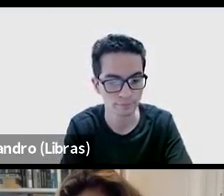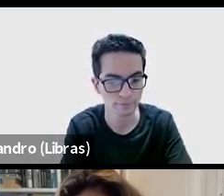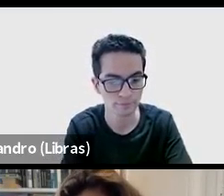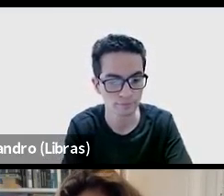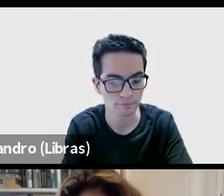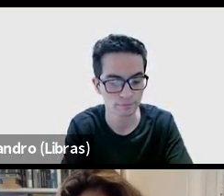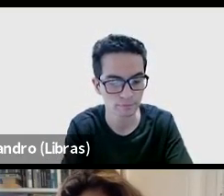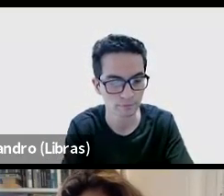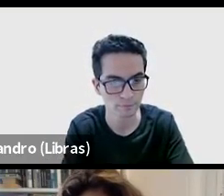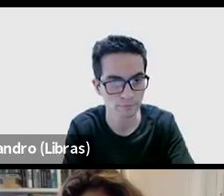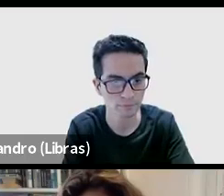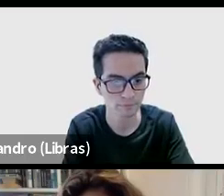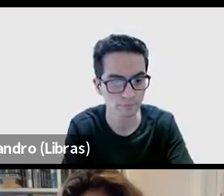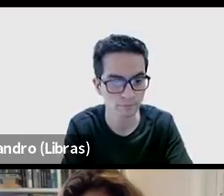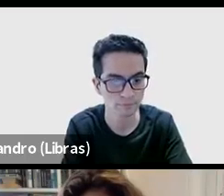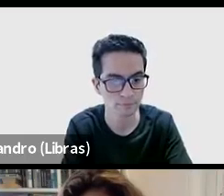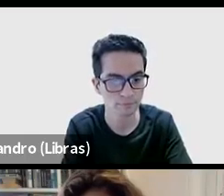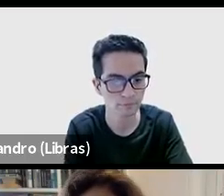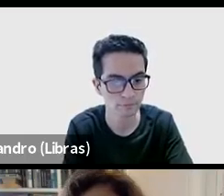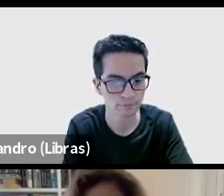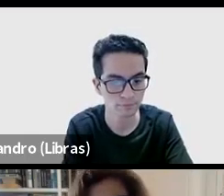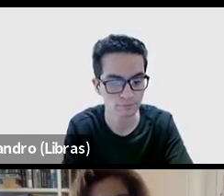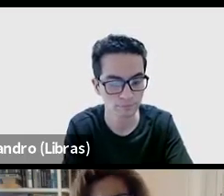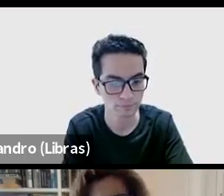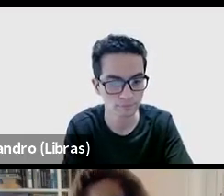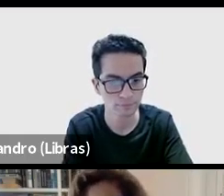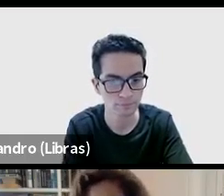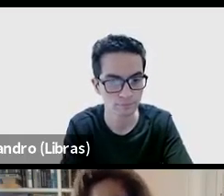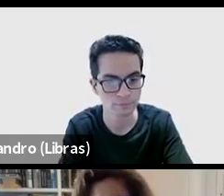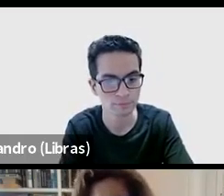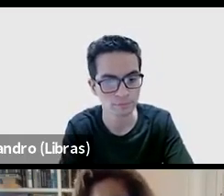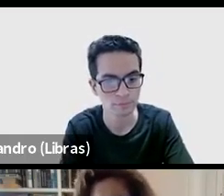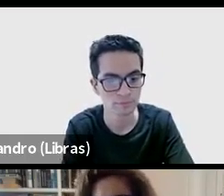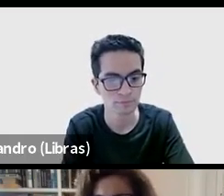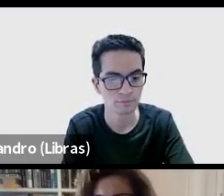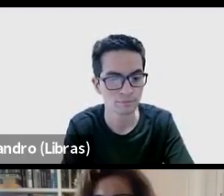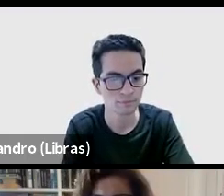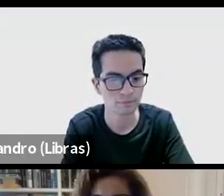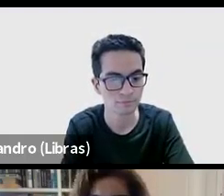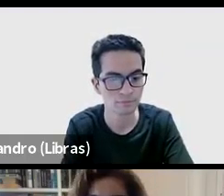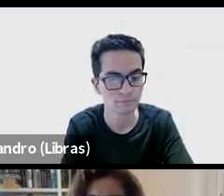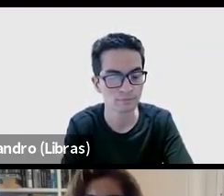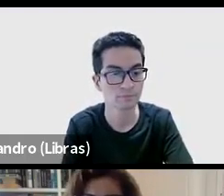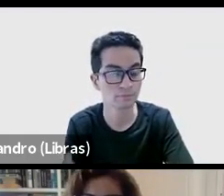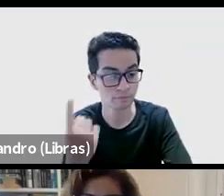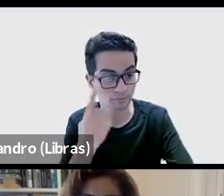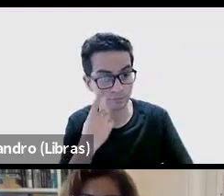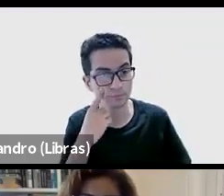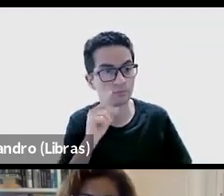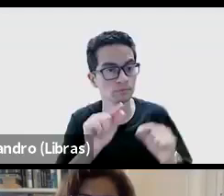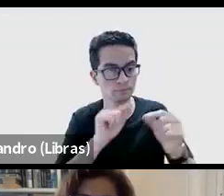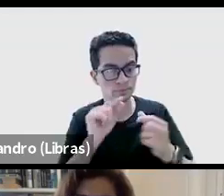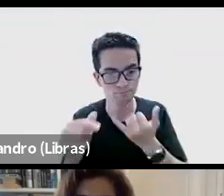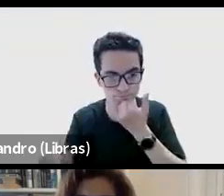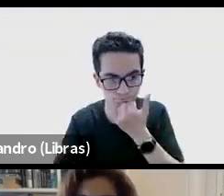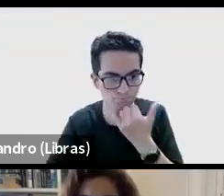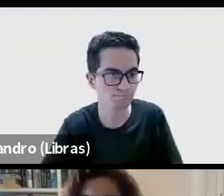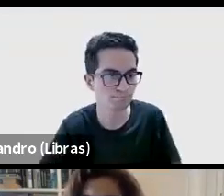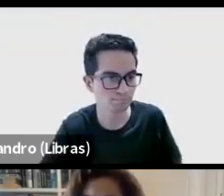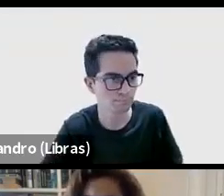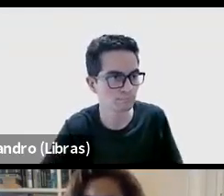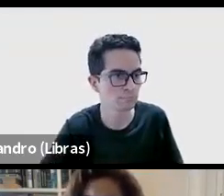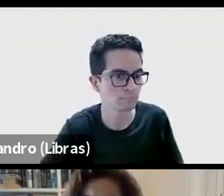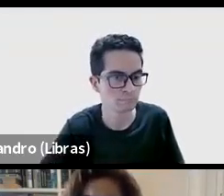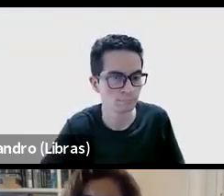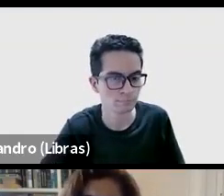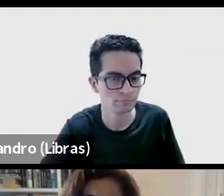eu compartilhei aí, né? A Larissa compartilhou um artigo, né? Que é um artigo que eu escrevi com uma meta-reflexão aí um pouco sobre esse campo, né?